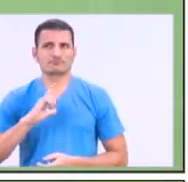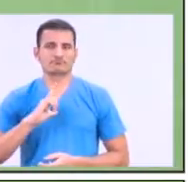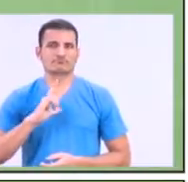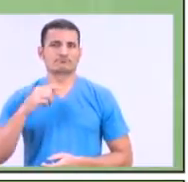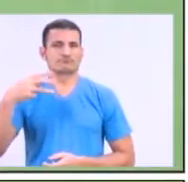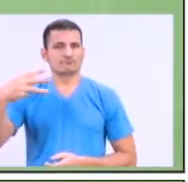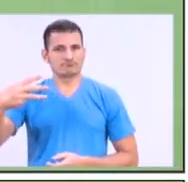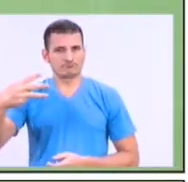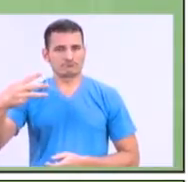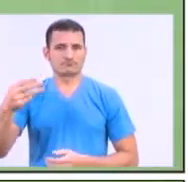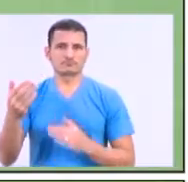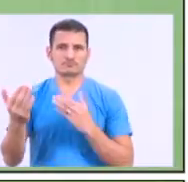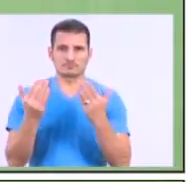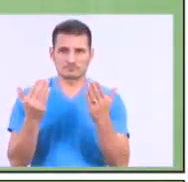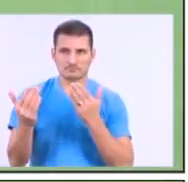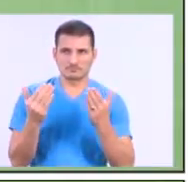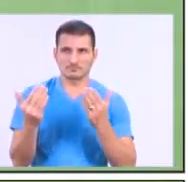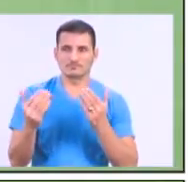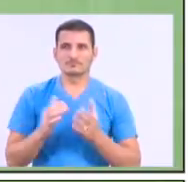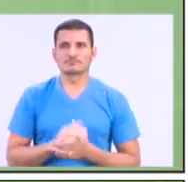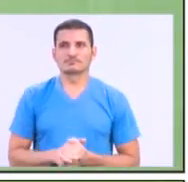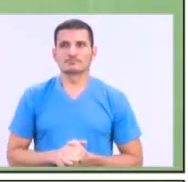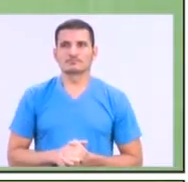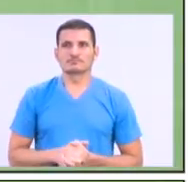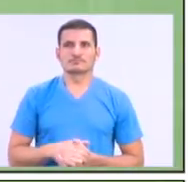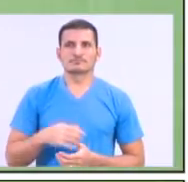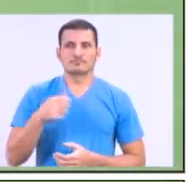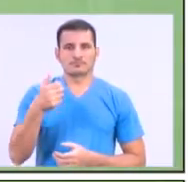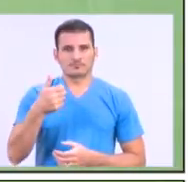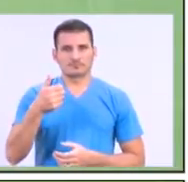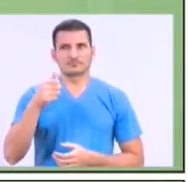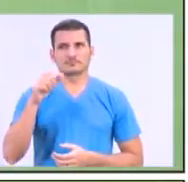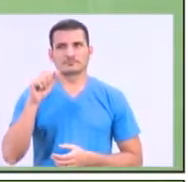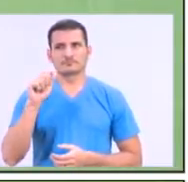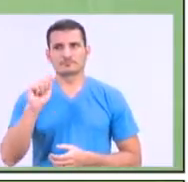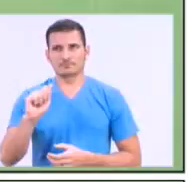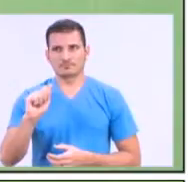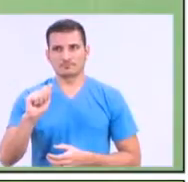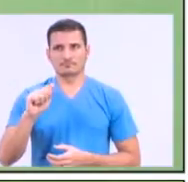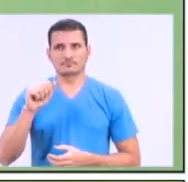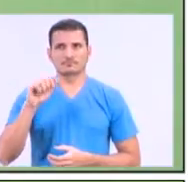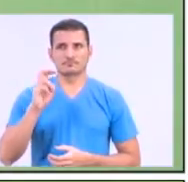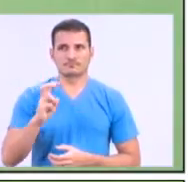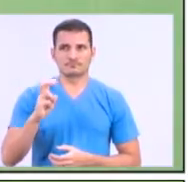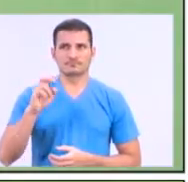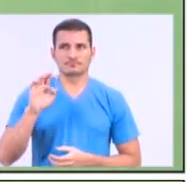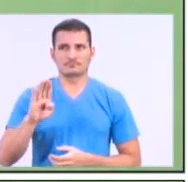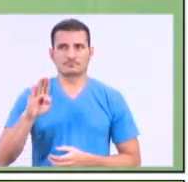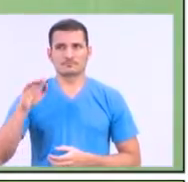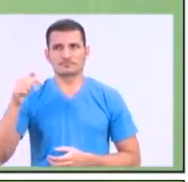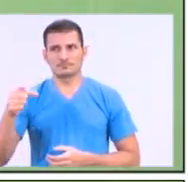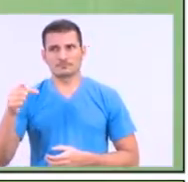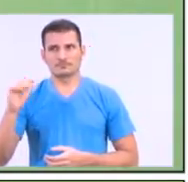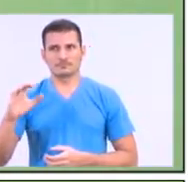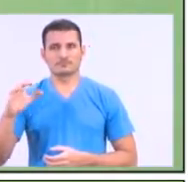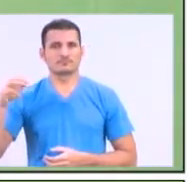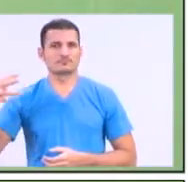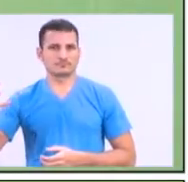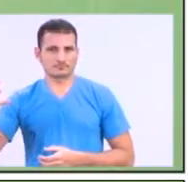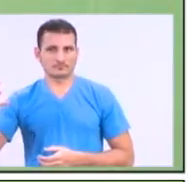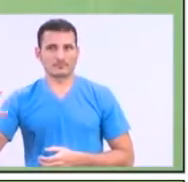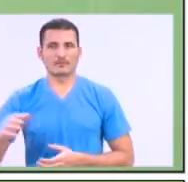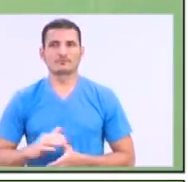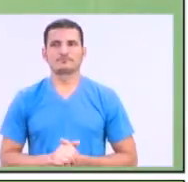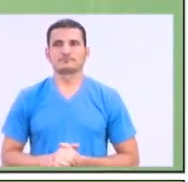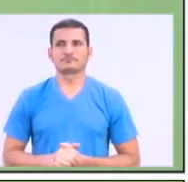para comparação, né? O primeiro que é A, né, atribuído 5, B, que é atribuído de 7, e C, que é atribuído de